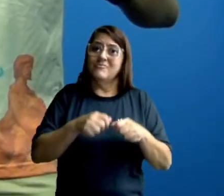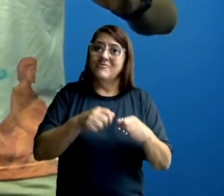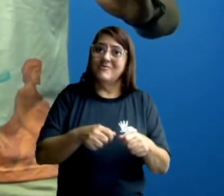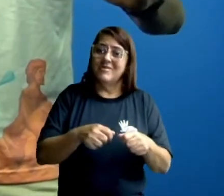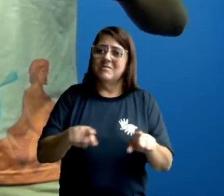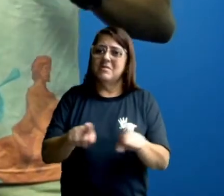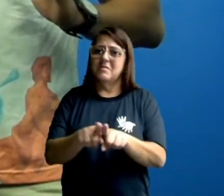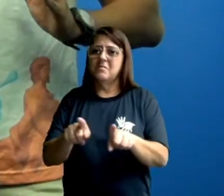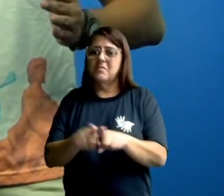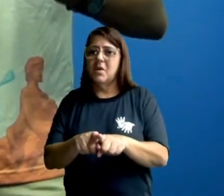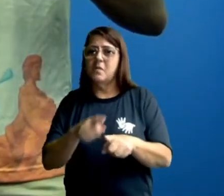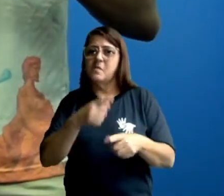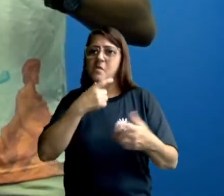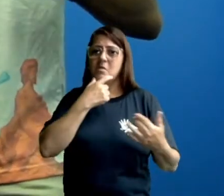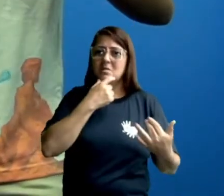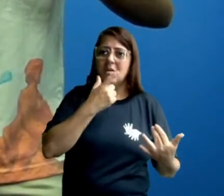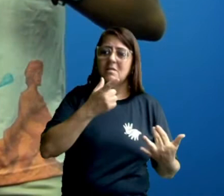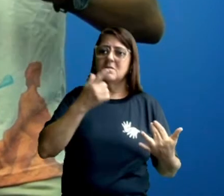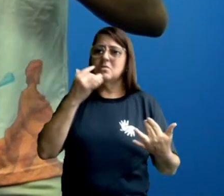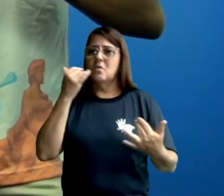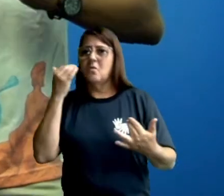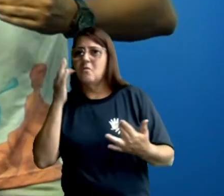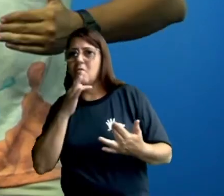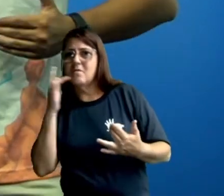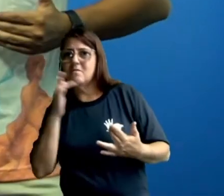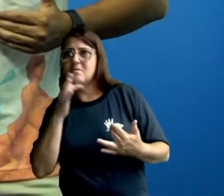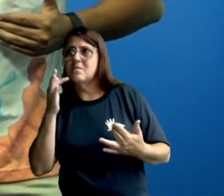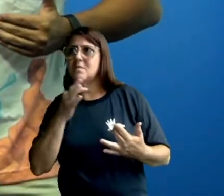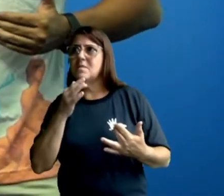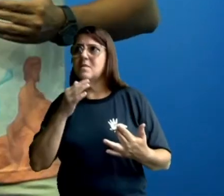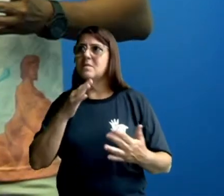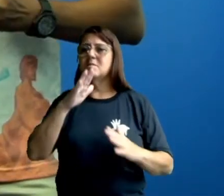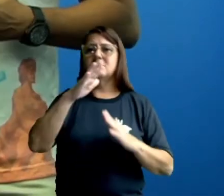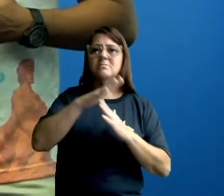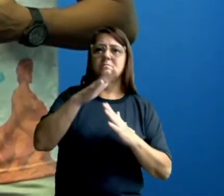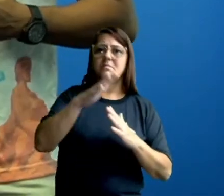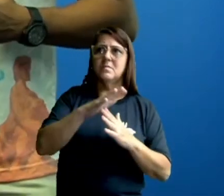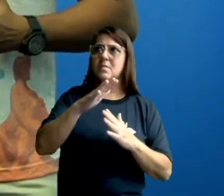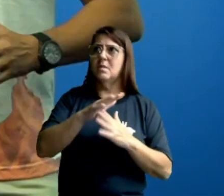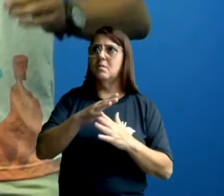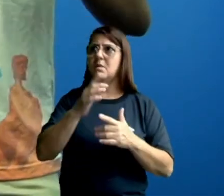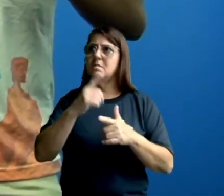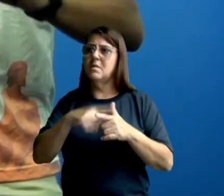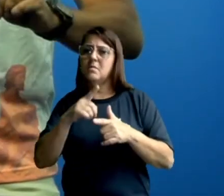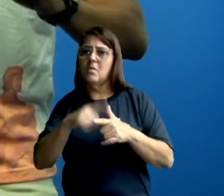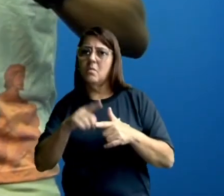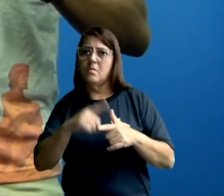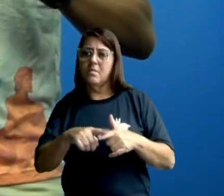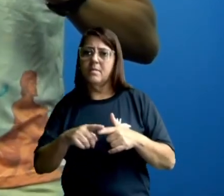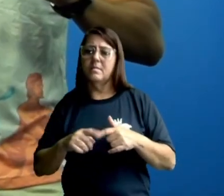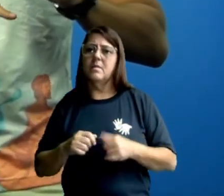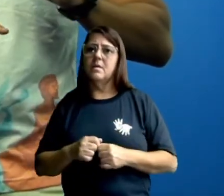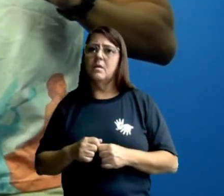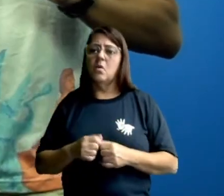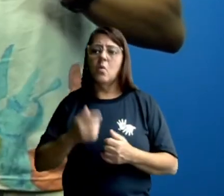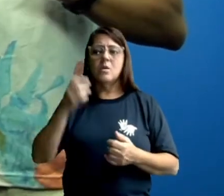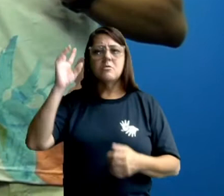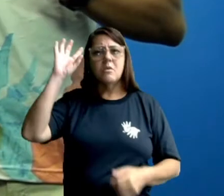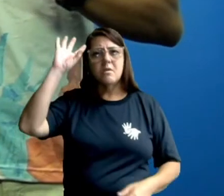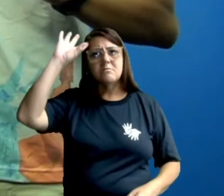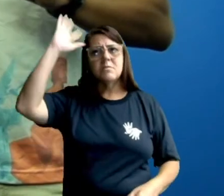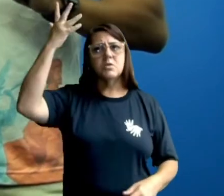ingleses, deixou quieto, para não haver justamente um novo conflito mundial. Só que aí, quando ele